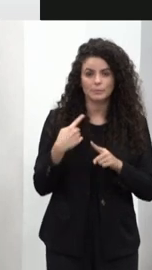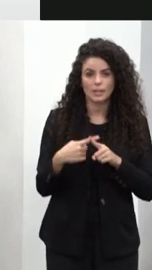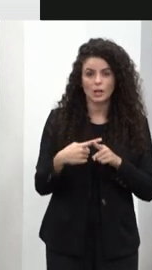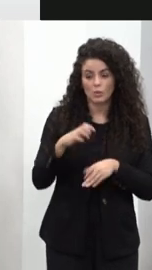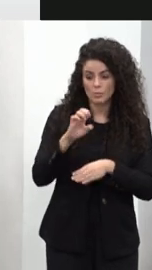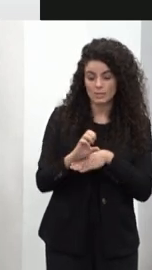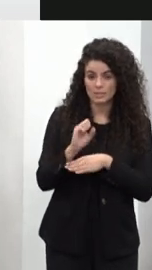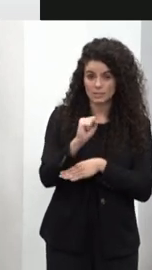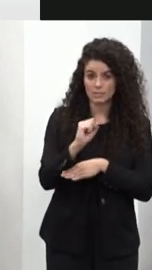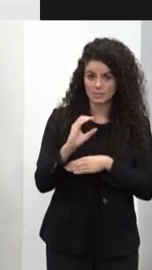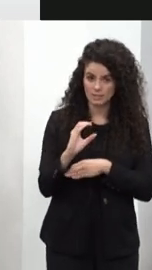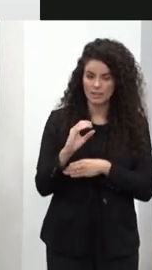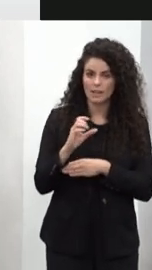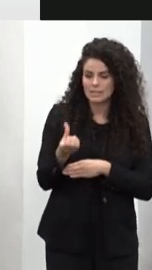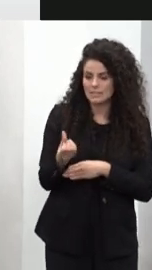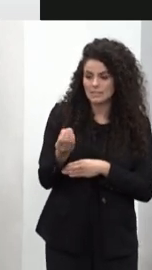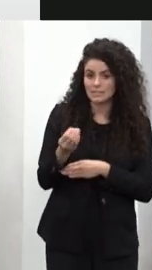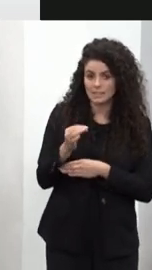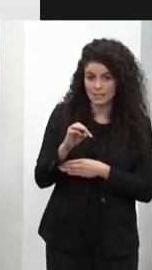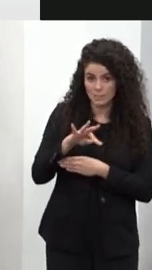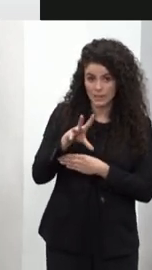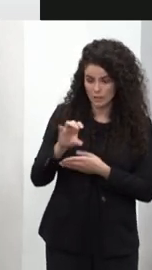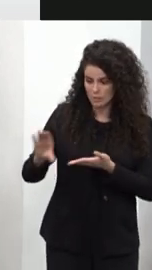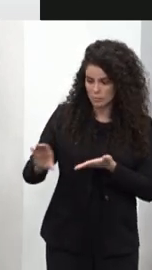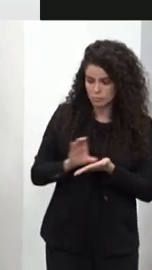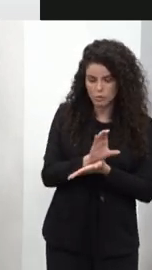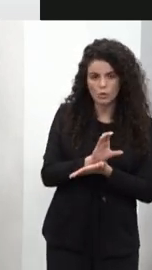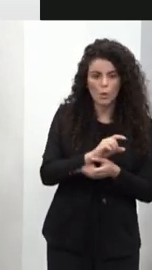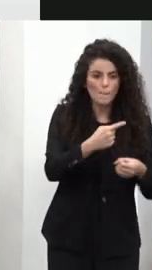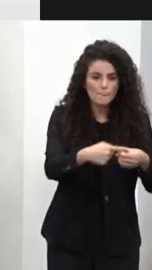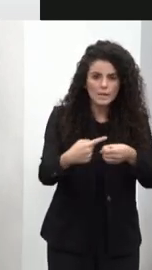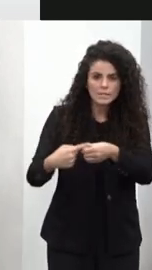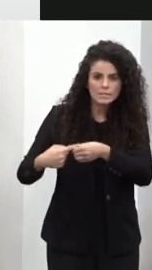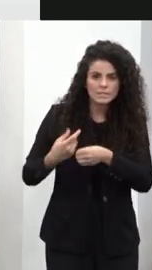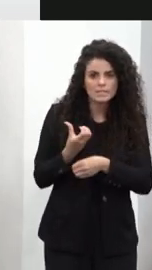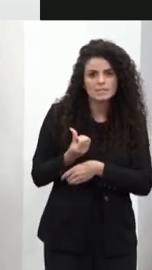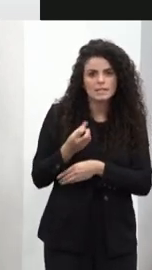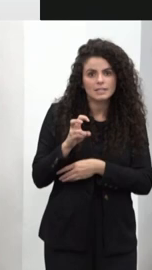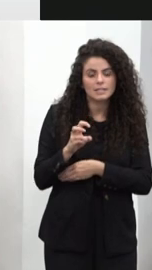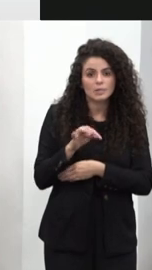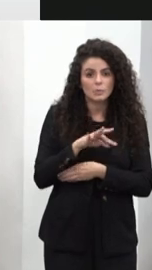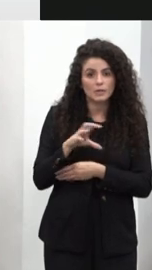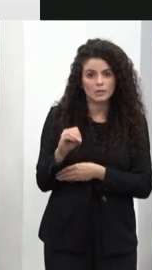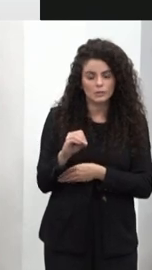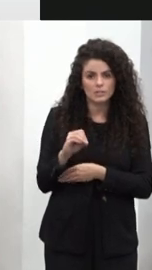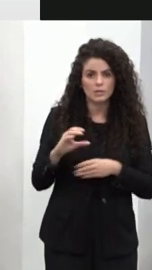os municípios receberão esse 65 milhões em Total Santa Catarina